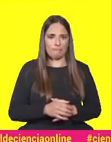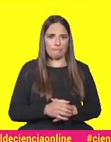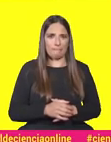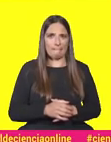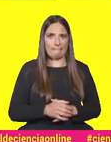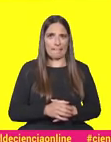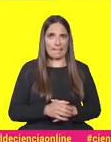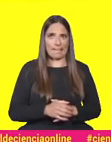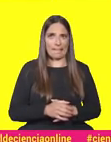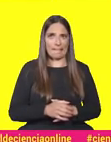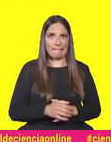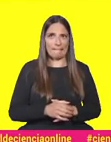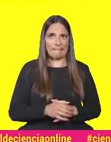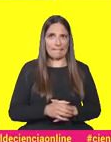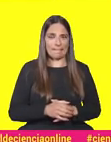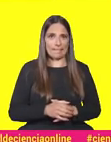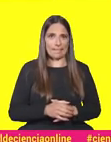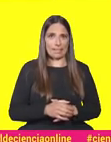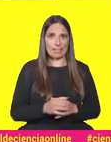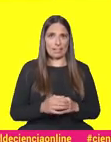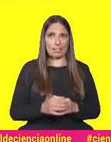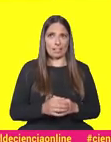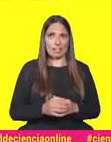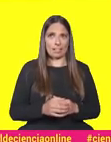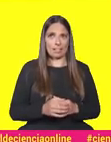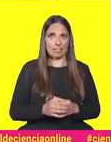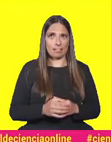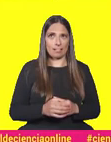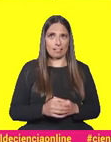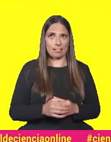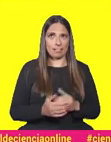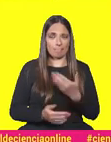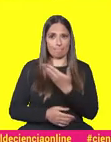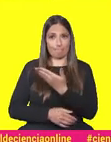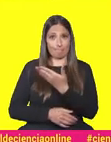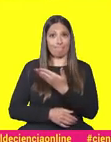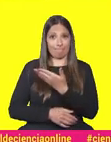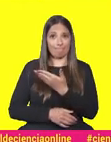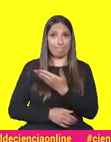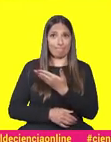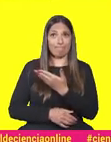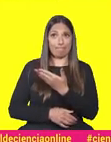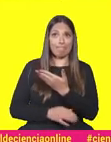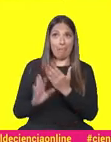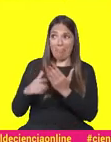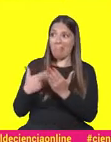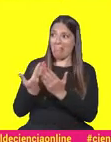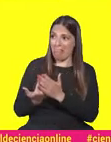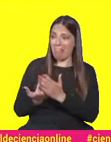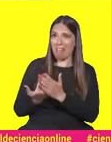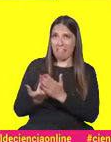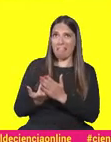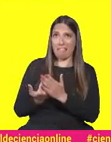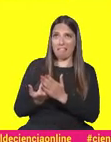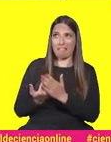forma. Não vai dar, a água vai sair pelos buracos. Olha, afinal deu. Eureka, fez-se...